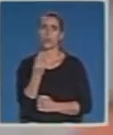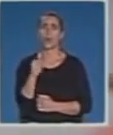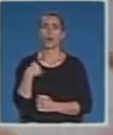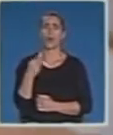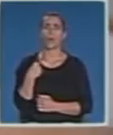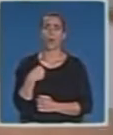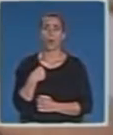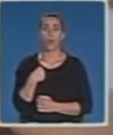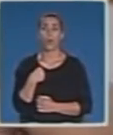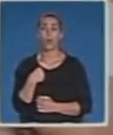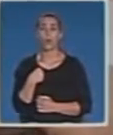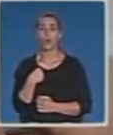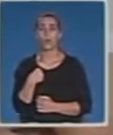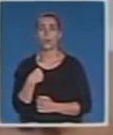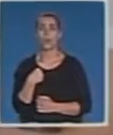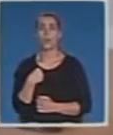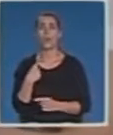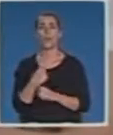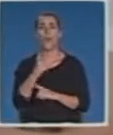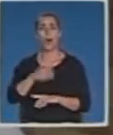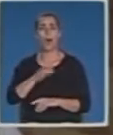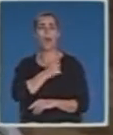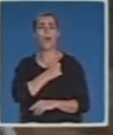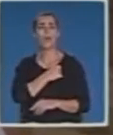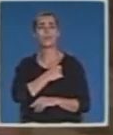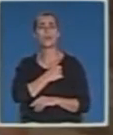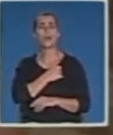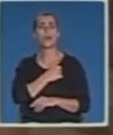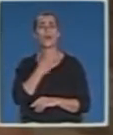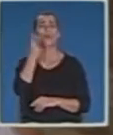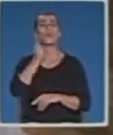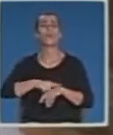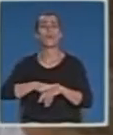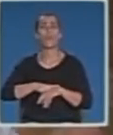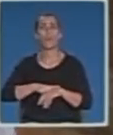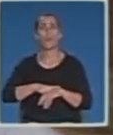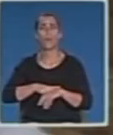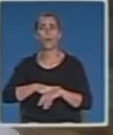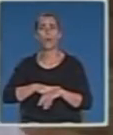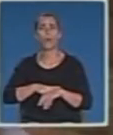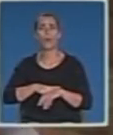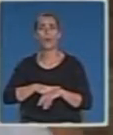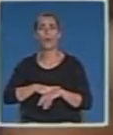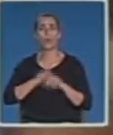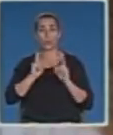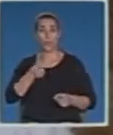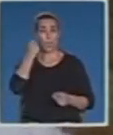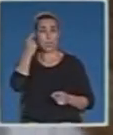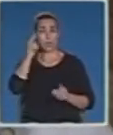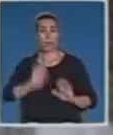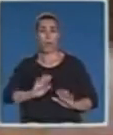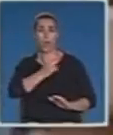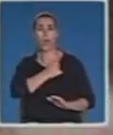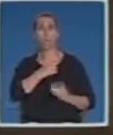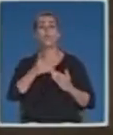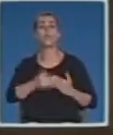dona Teresa, porque assim, vai ficar em casa por mais quanto tempo? Que já está em casa, já antes de quinta-feira, vai ficar em casa de mais